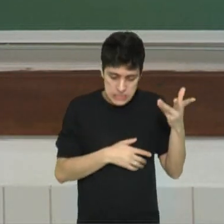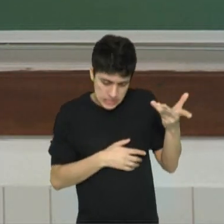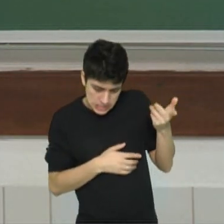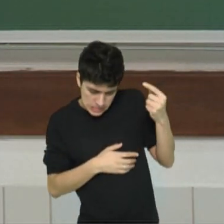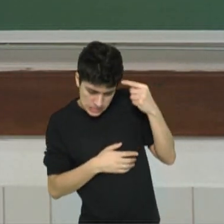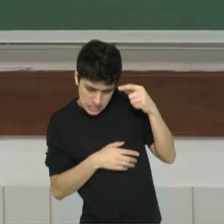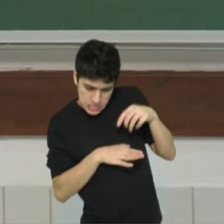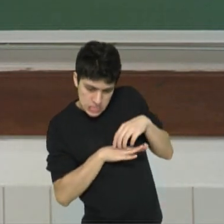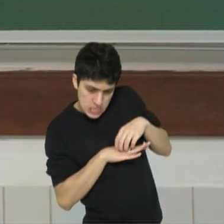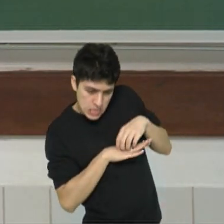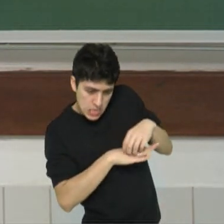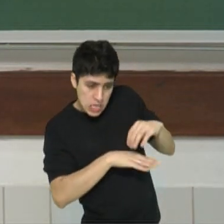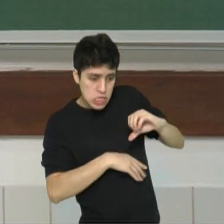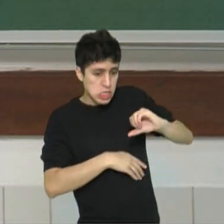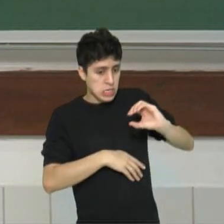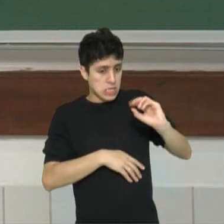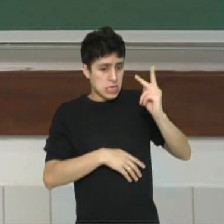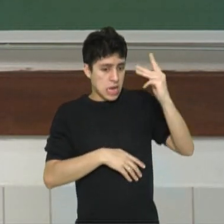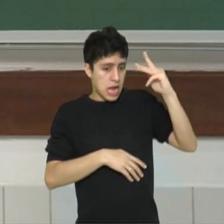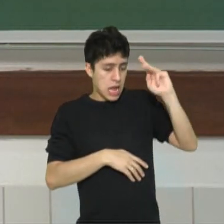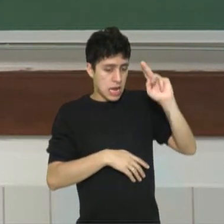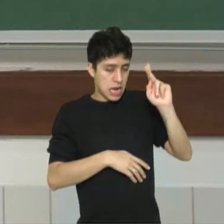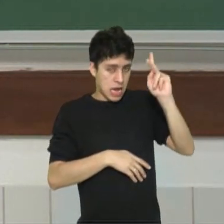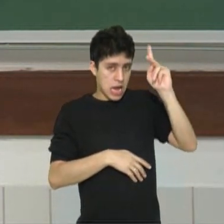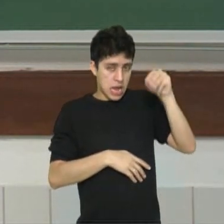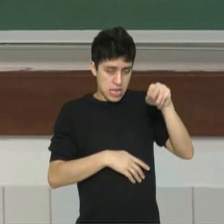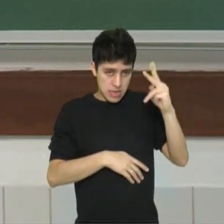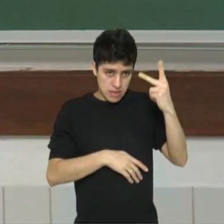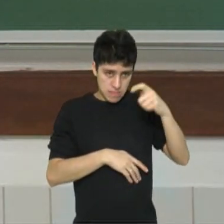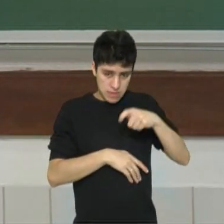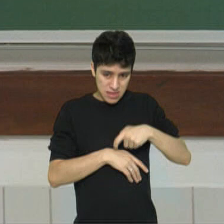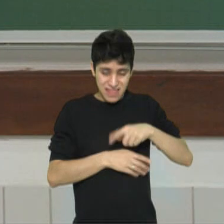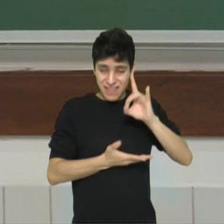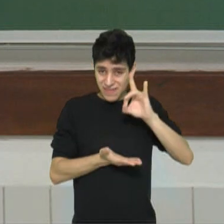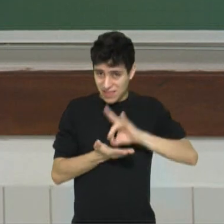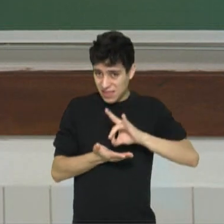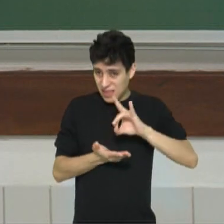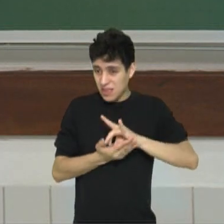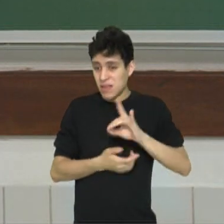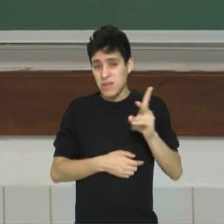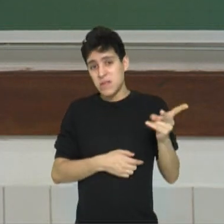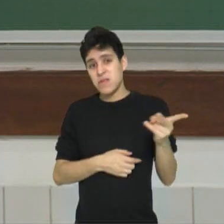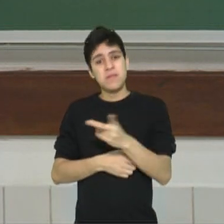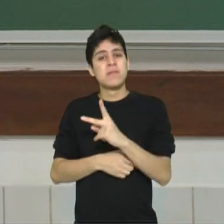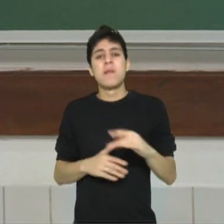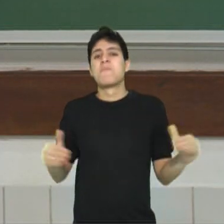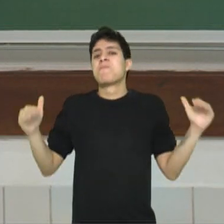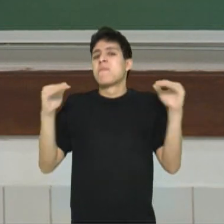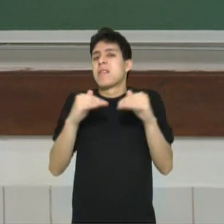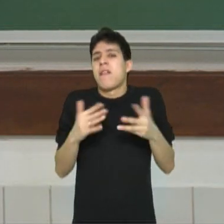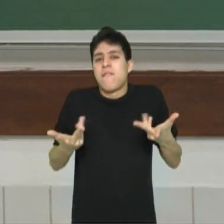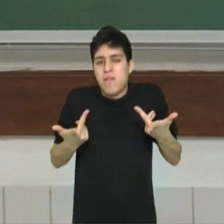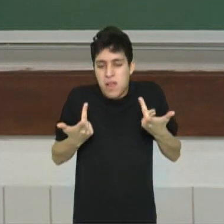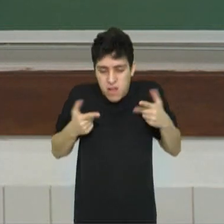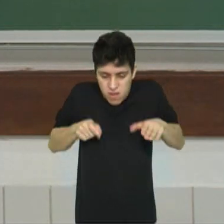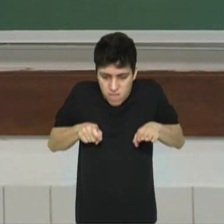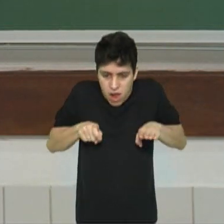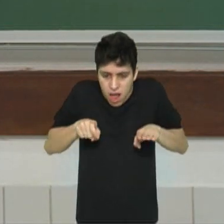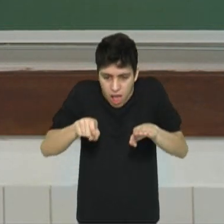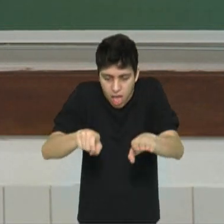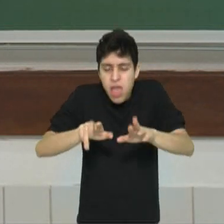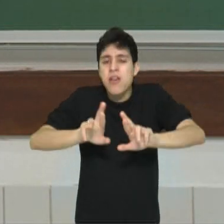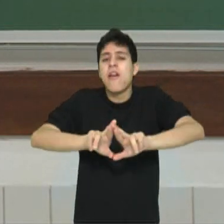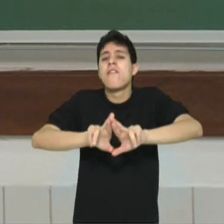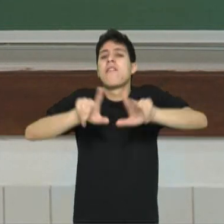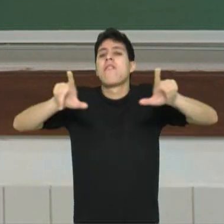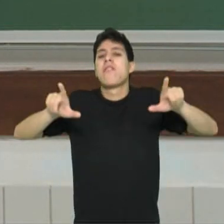Ah, mas é o ônibus, ele está a 90 quilômetros por hora. Mas, na realidade, os dois estão na mesma velocidade. A diferença é que a